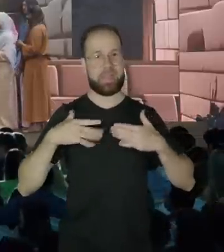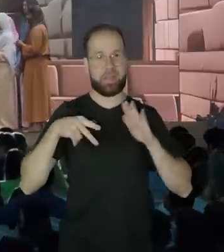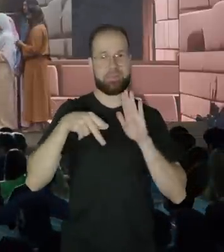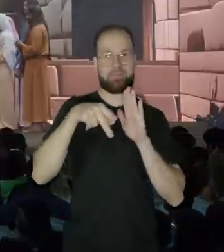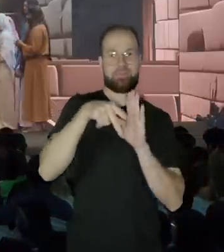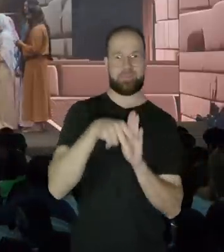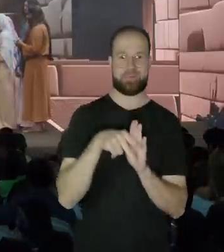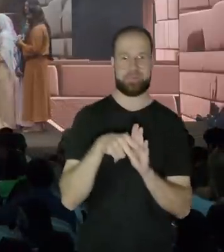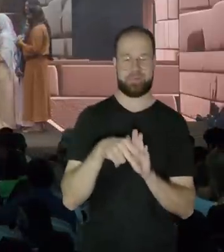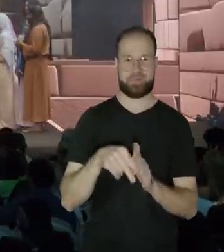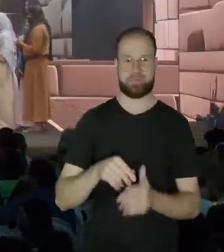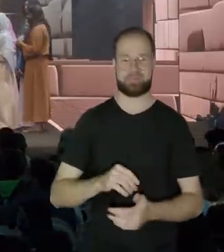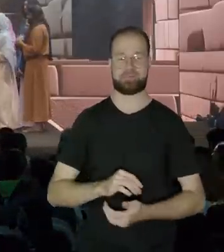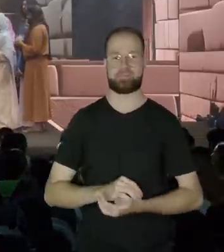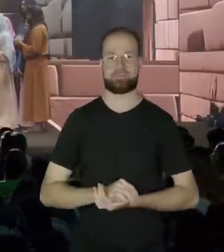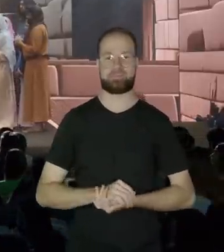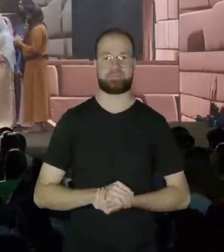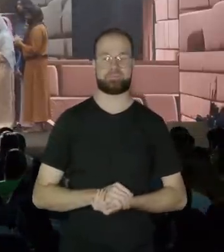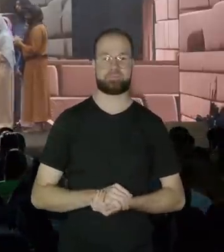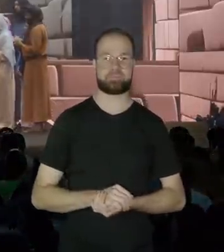lugar.